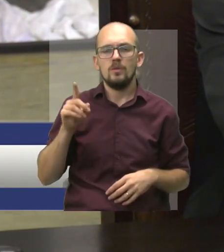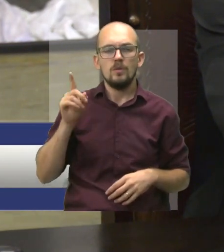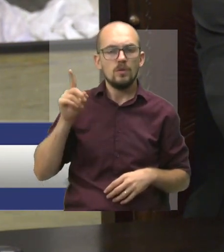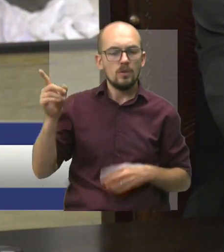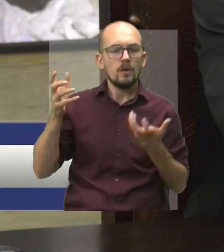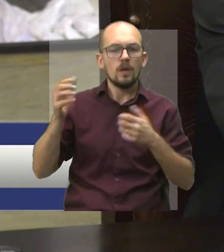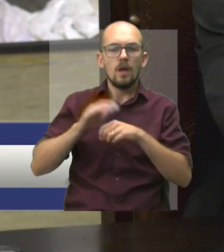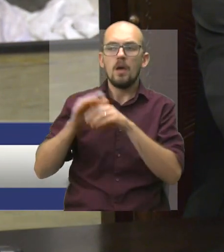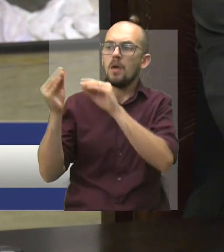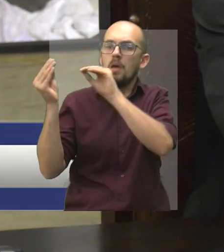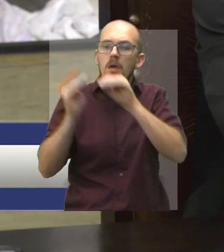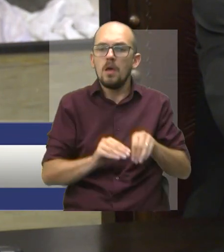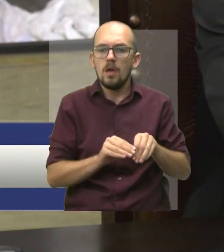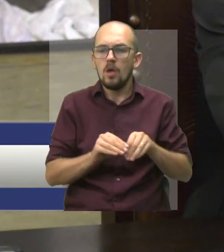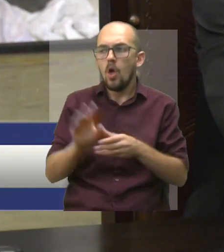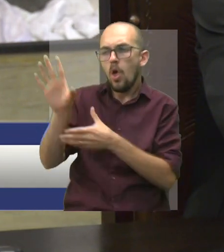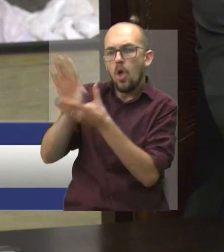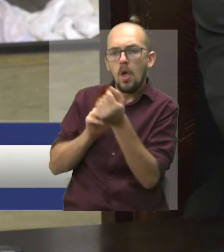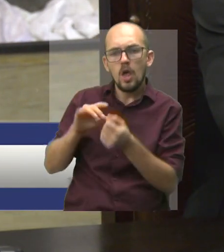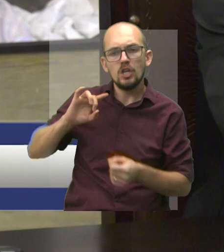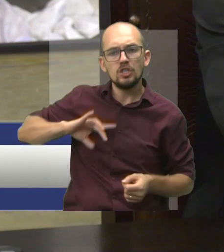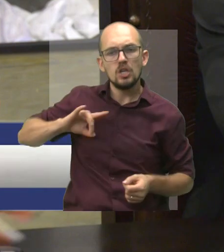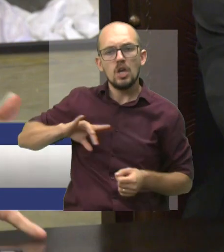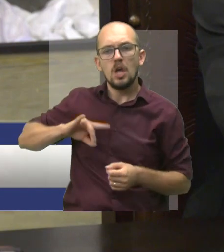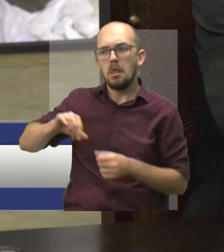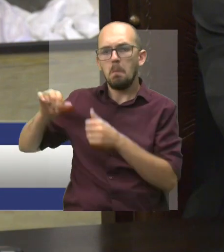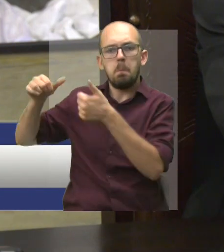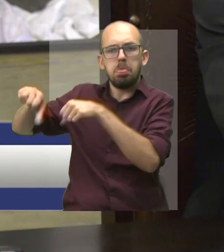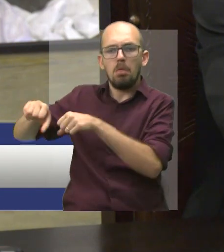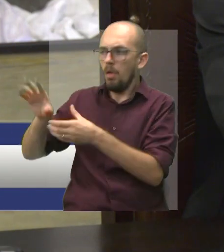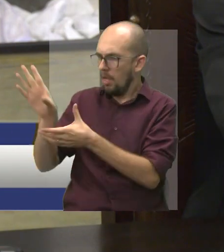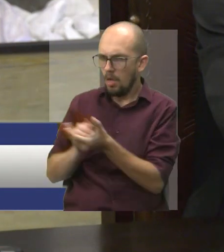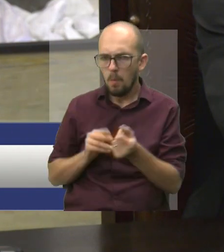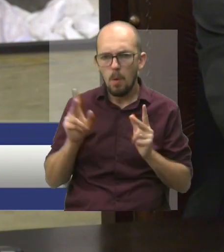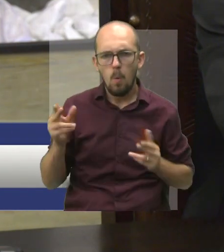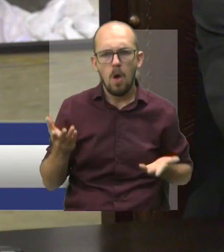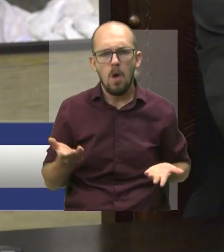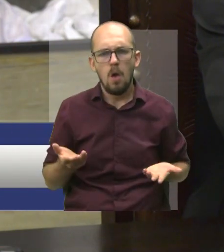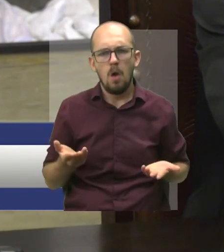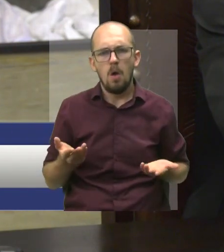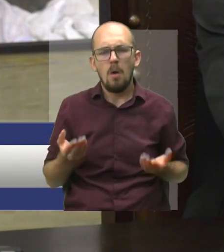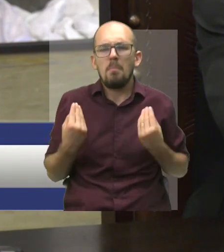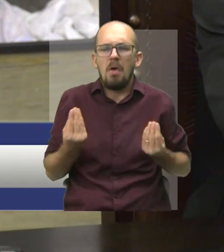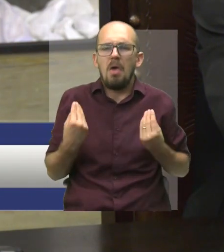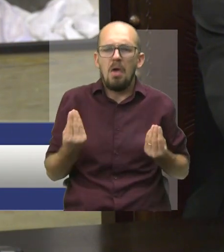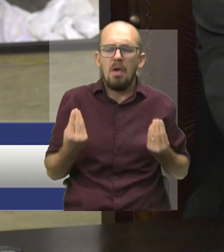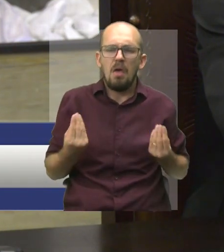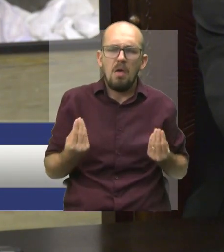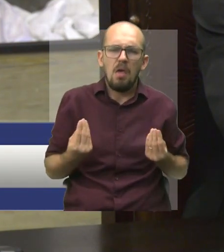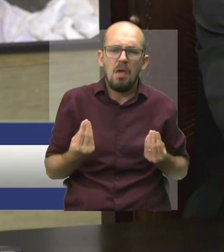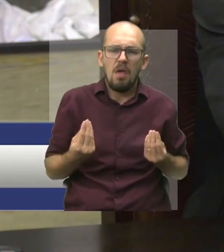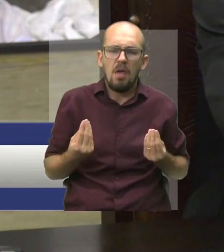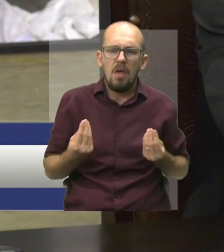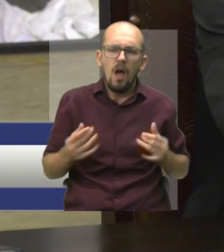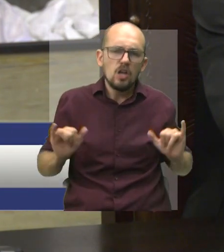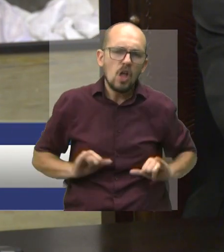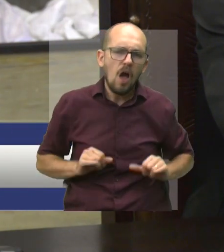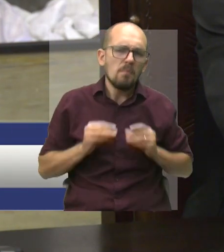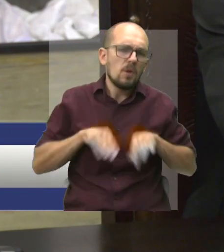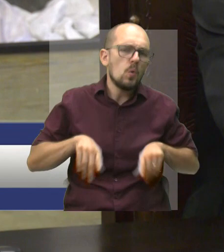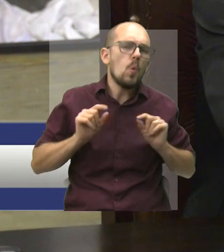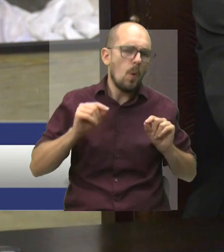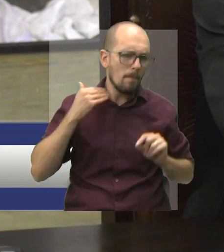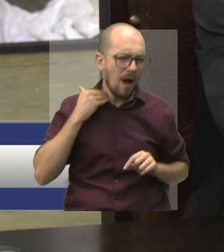para o nosso país que já não deu certo aí do lado. E ele quer trazer para cá. Penalizando quem? Os bancos?